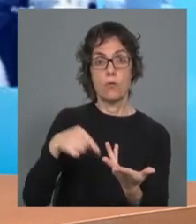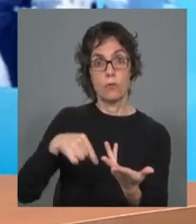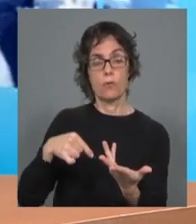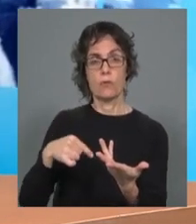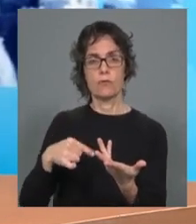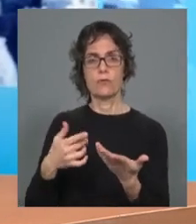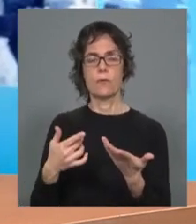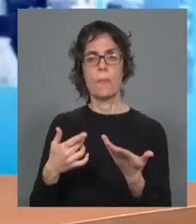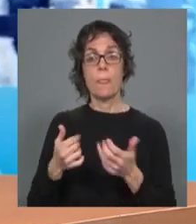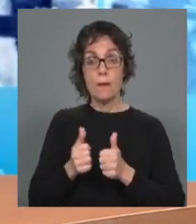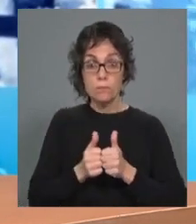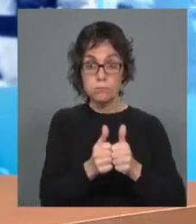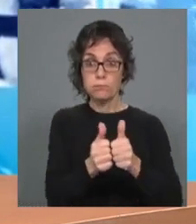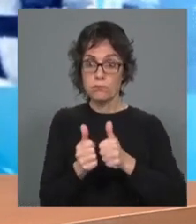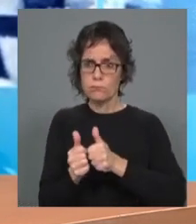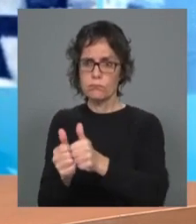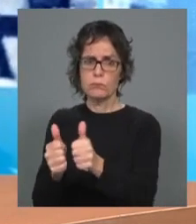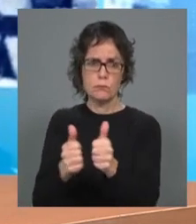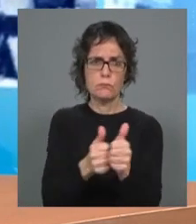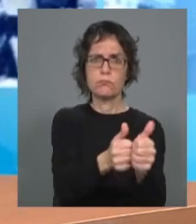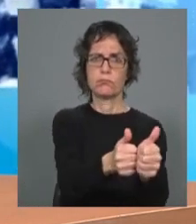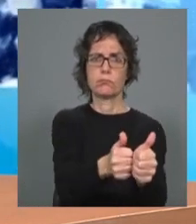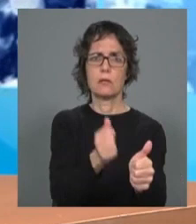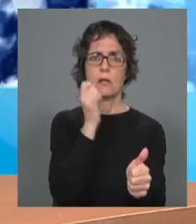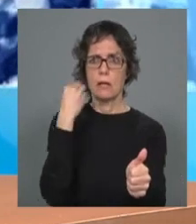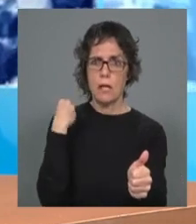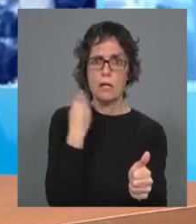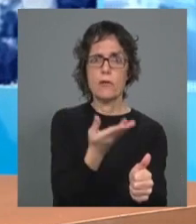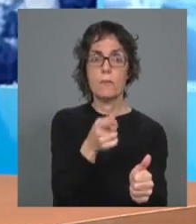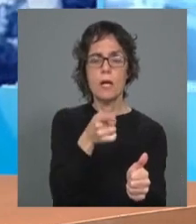facto, de acompanhamento que é muito